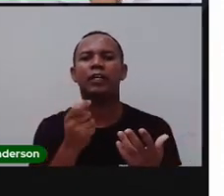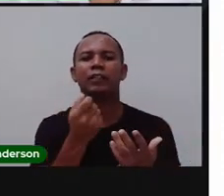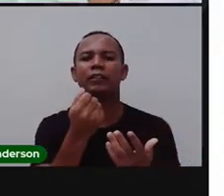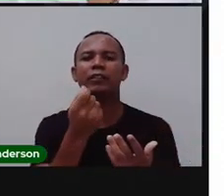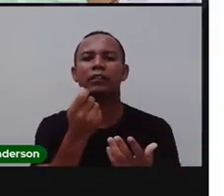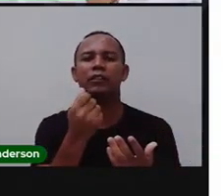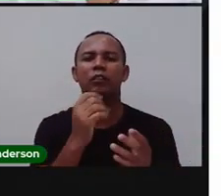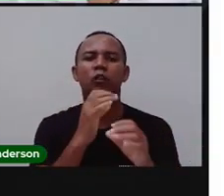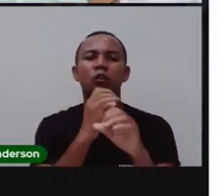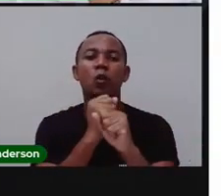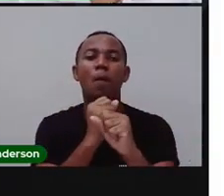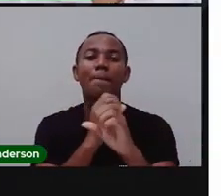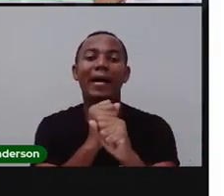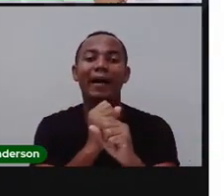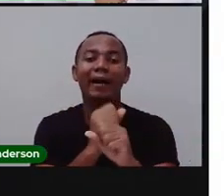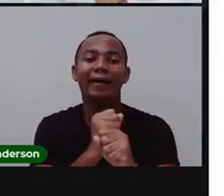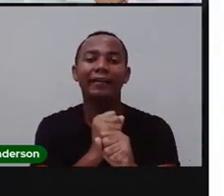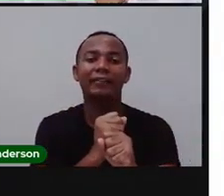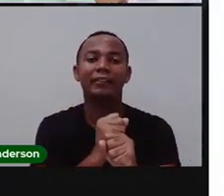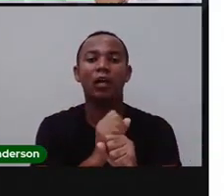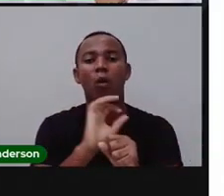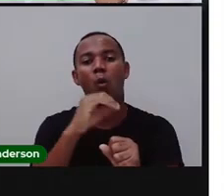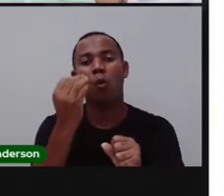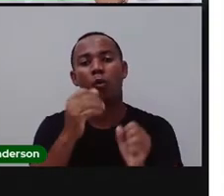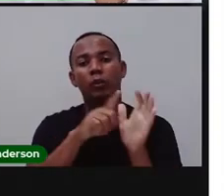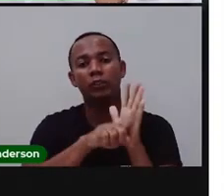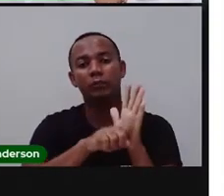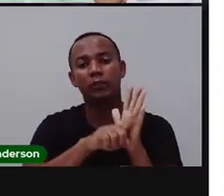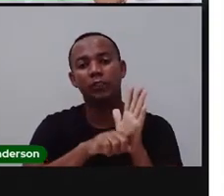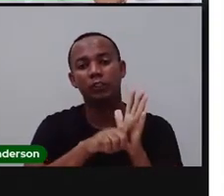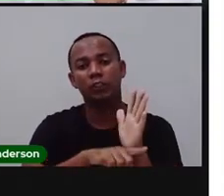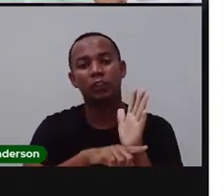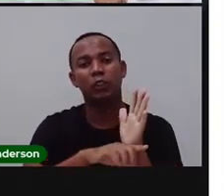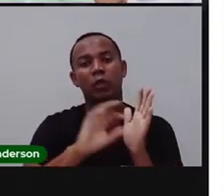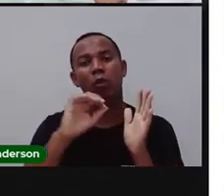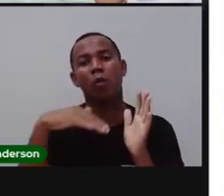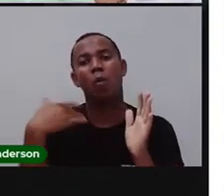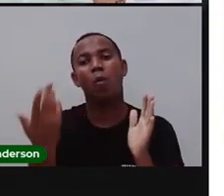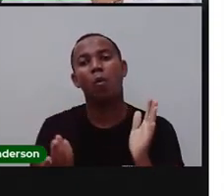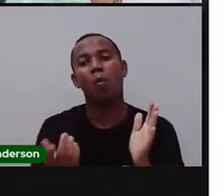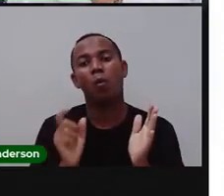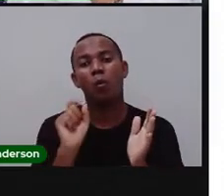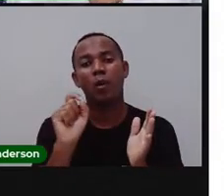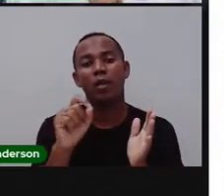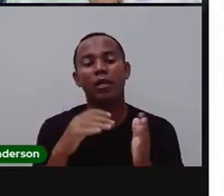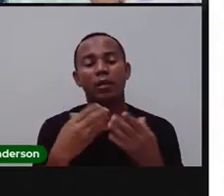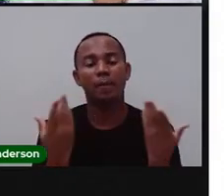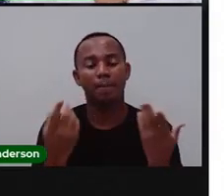vou somar, subtrair. E aí?